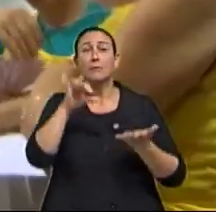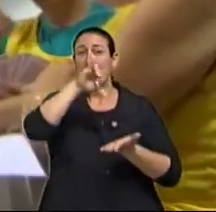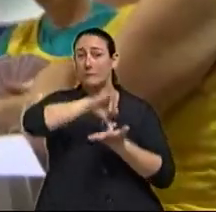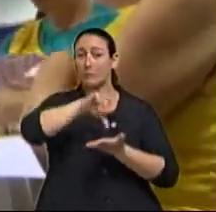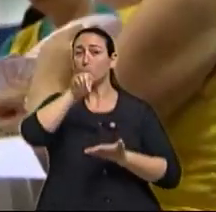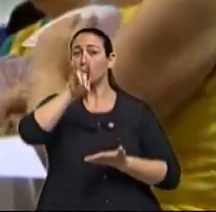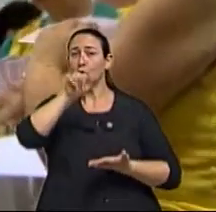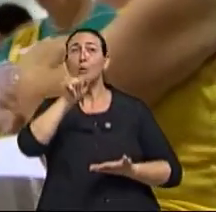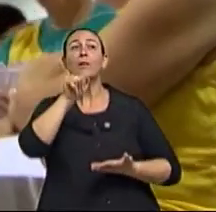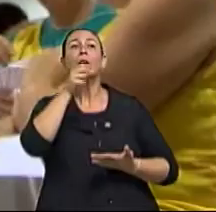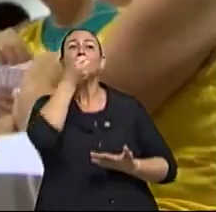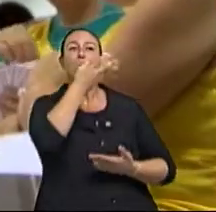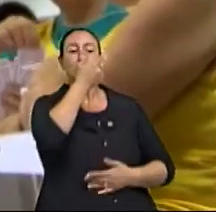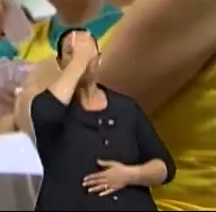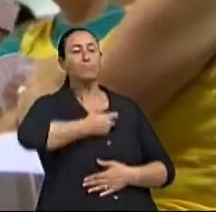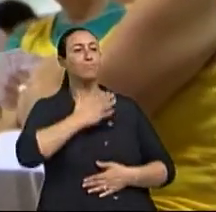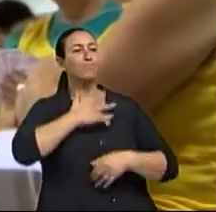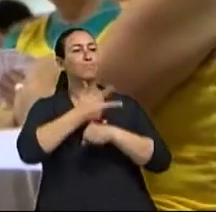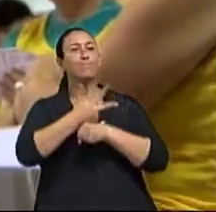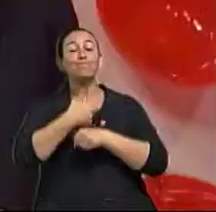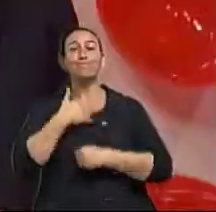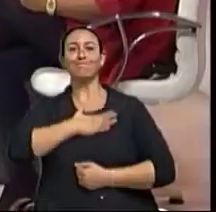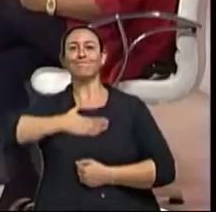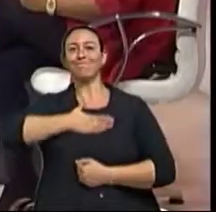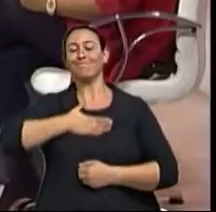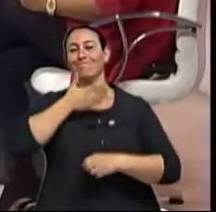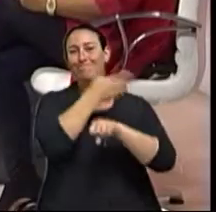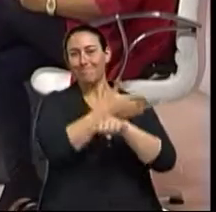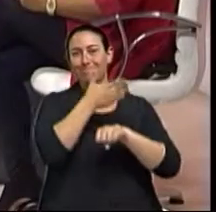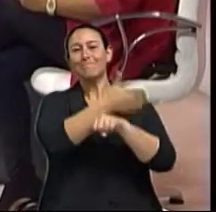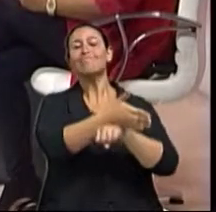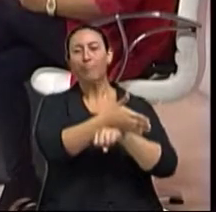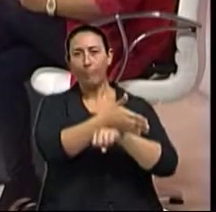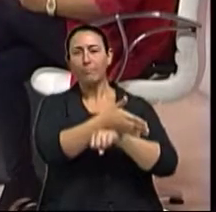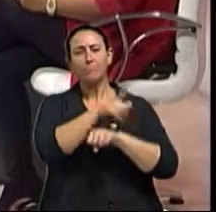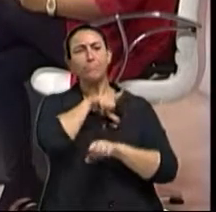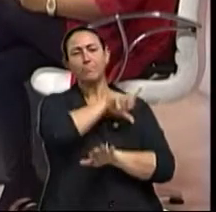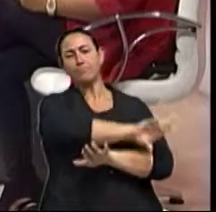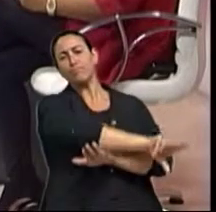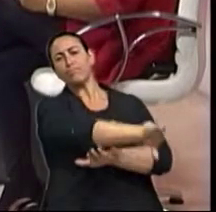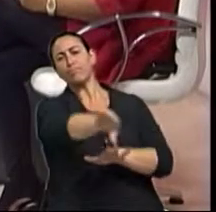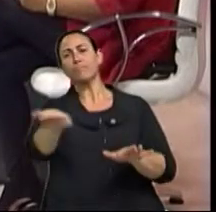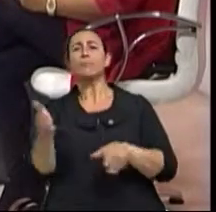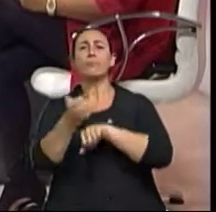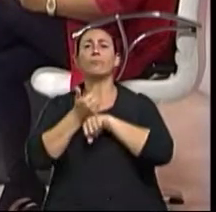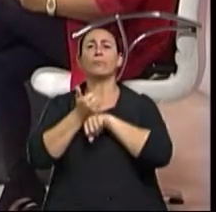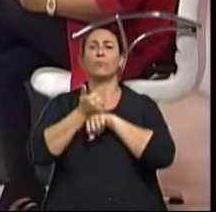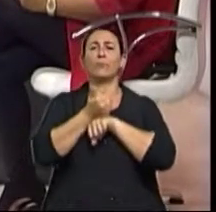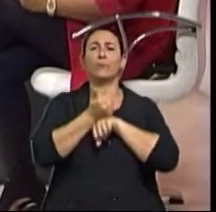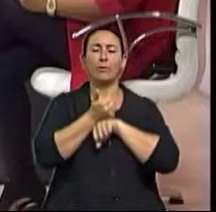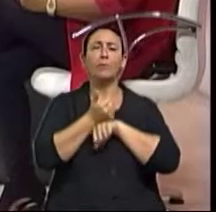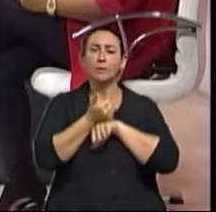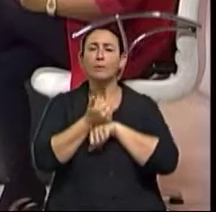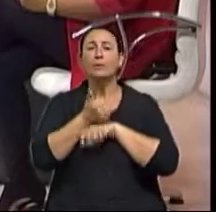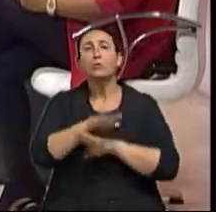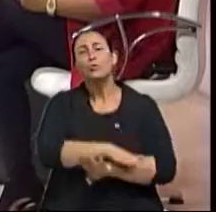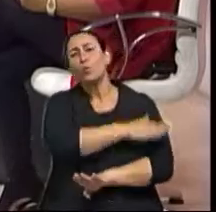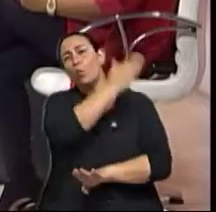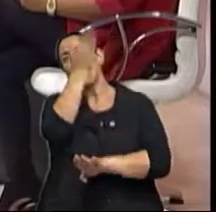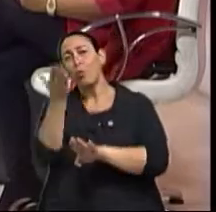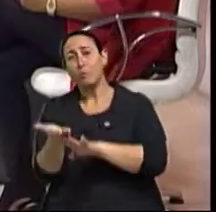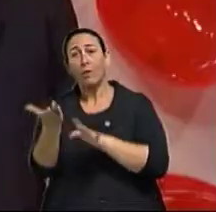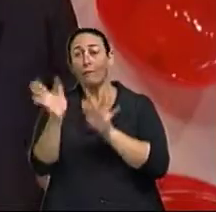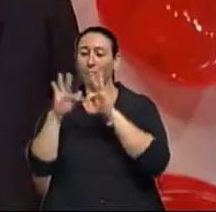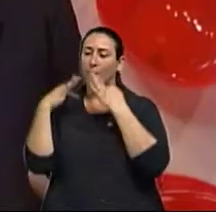um conjunto de profissionais, uma equipe multidisciplinar, né? Que propicia o cuidado durante o dia. Então, as famílias podem